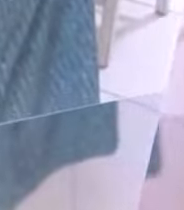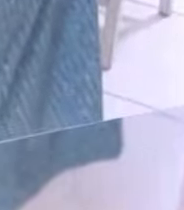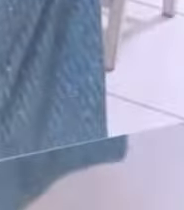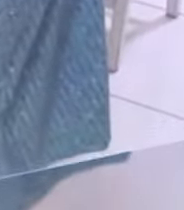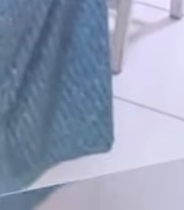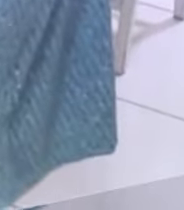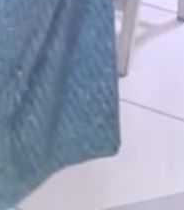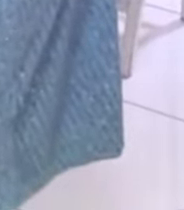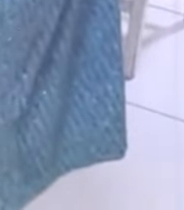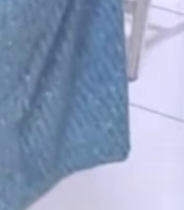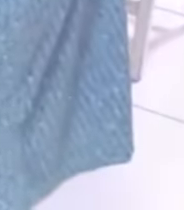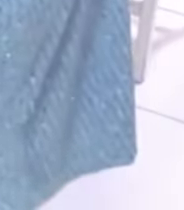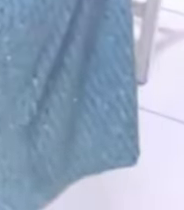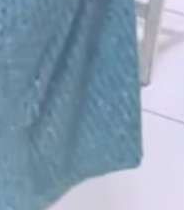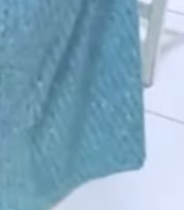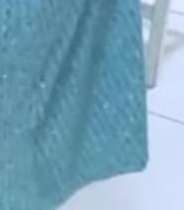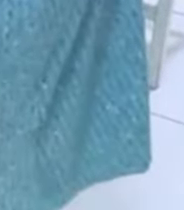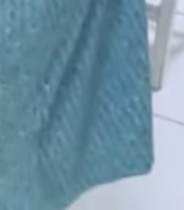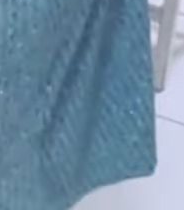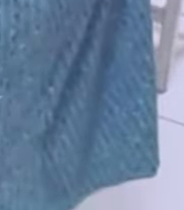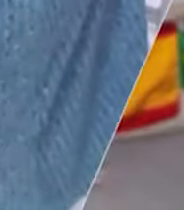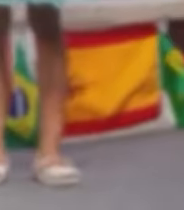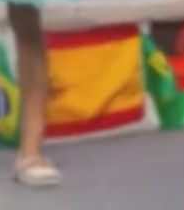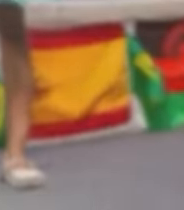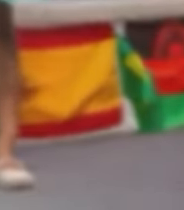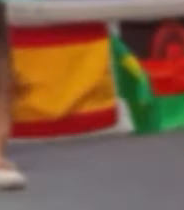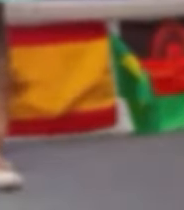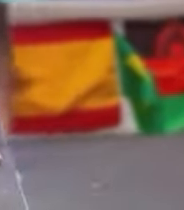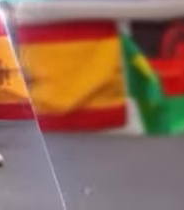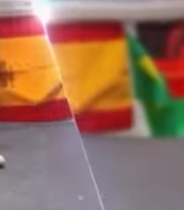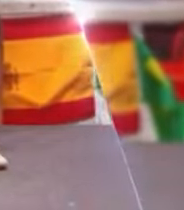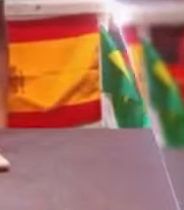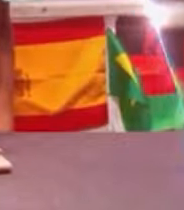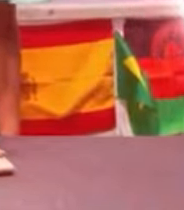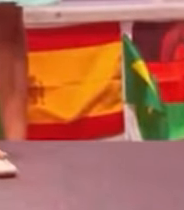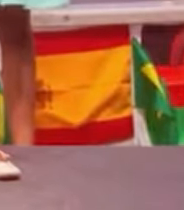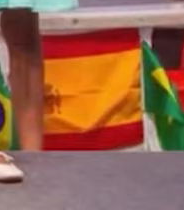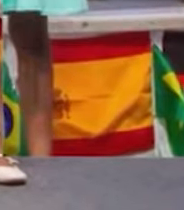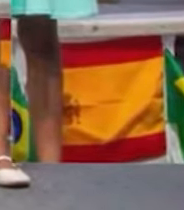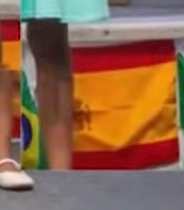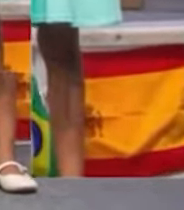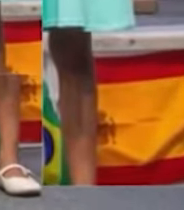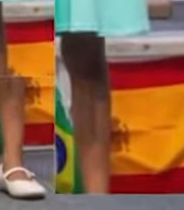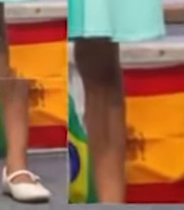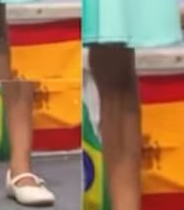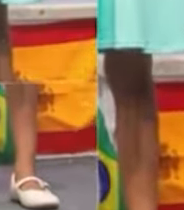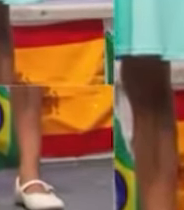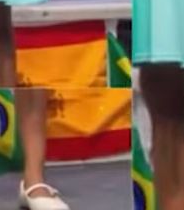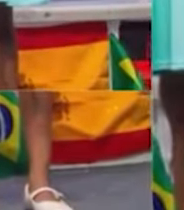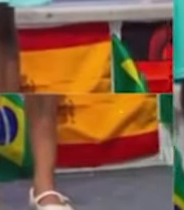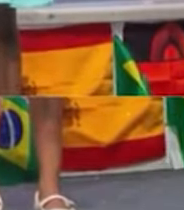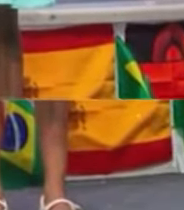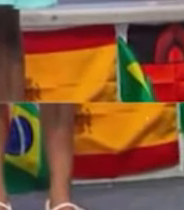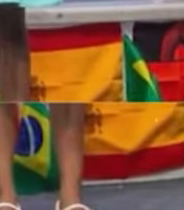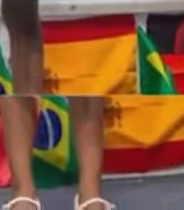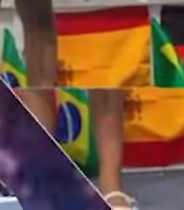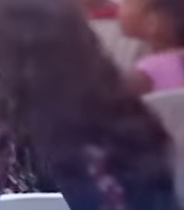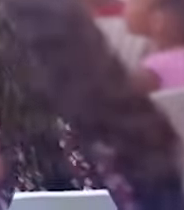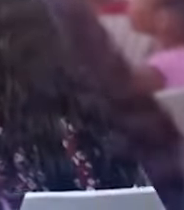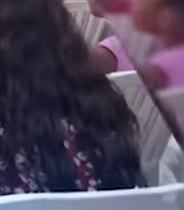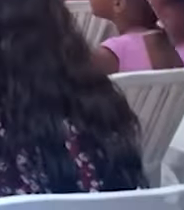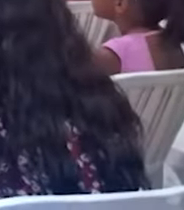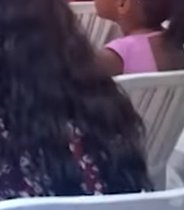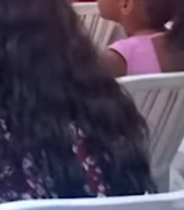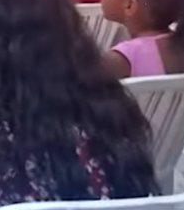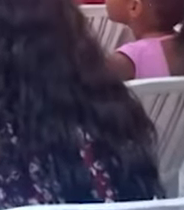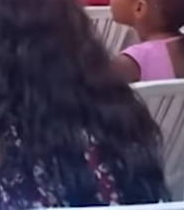uma escolha, Deus te chamou desde o ventre, pode-se dizer. A gratificação, ela é imensa. É muito gratificante você